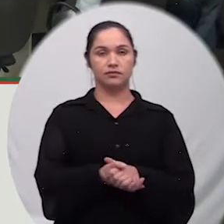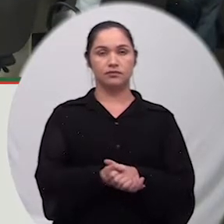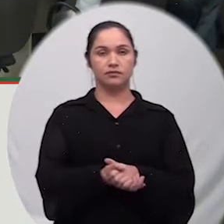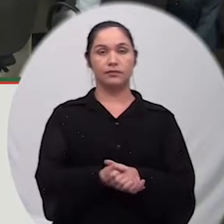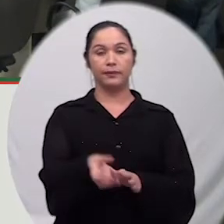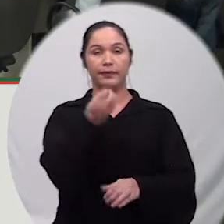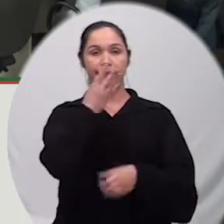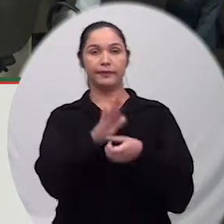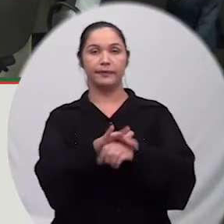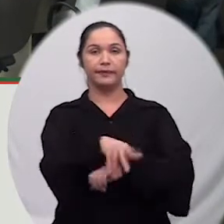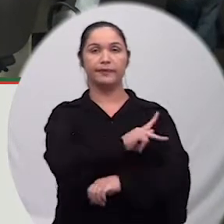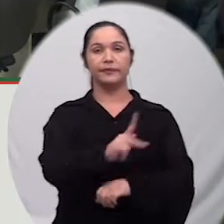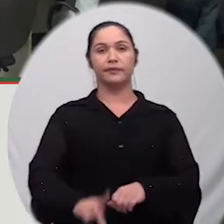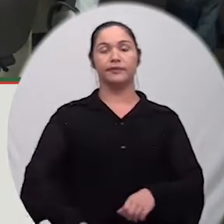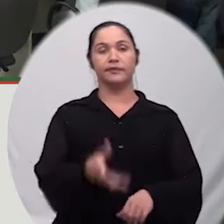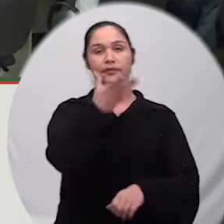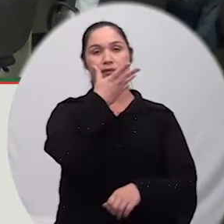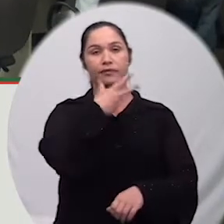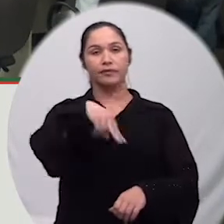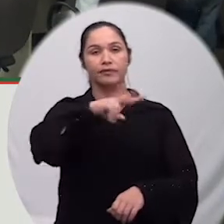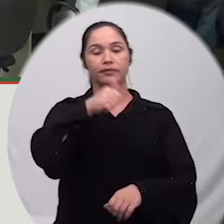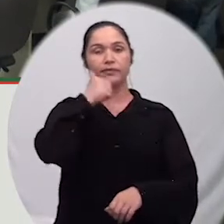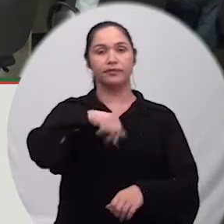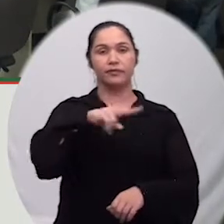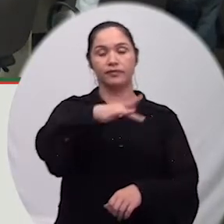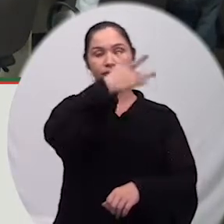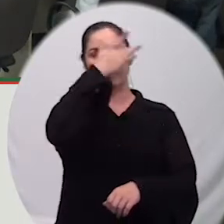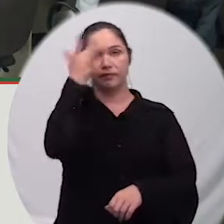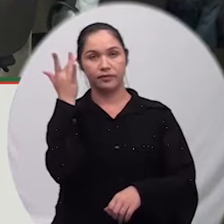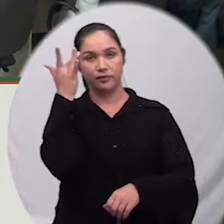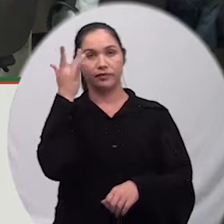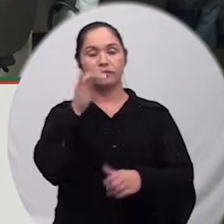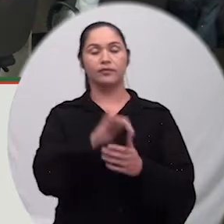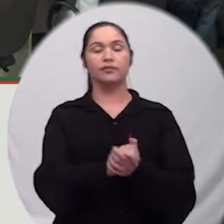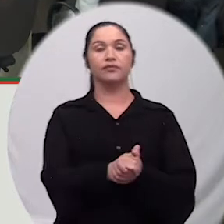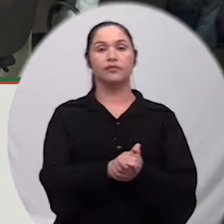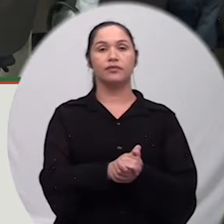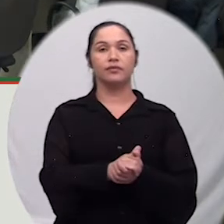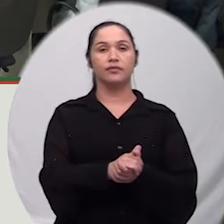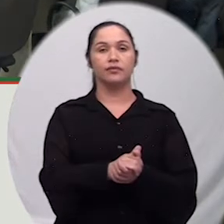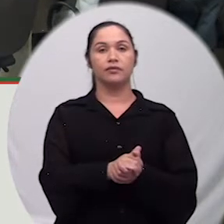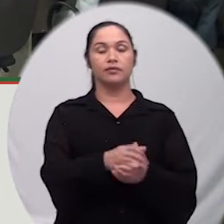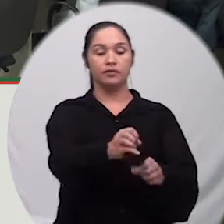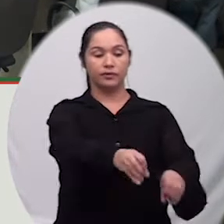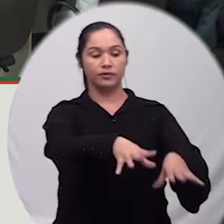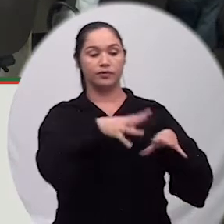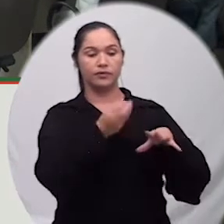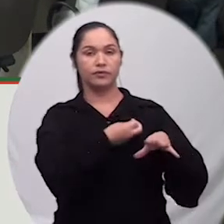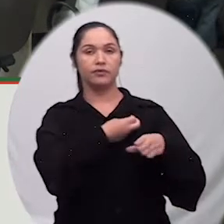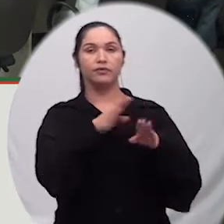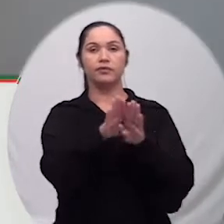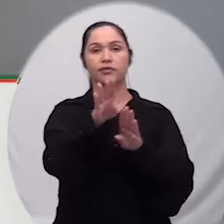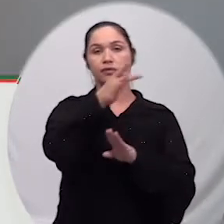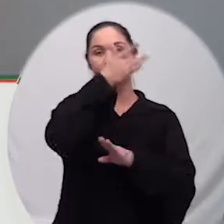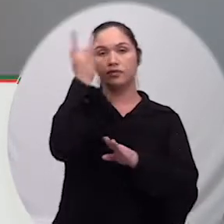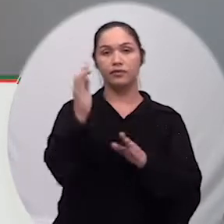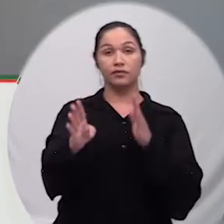Boa noite, senhor presidente, membros da mesa, vereadores, vereadoras, públicos assistir aqui em casa via